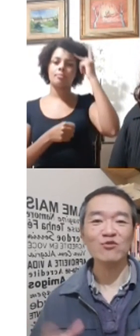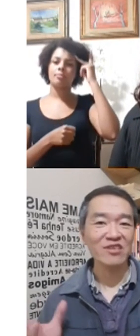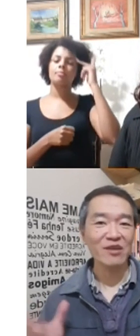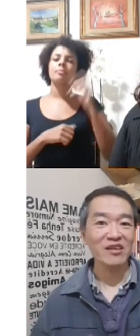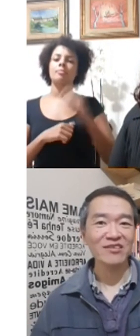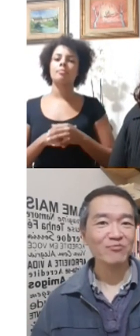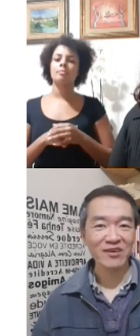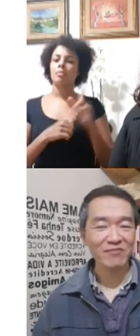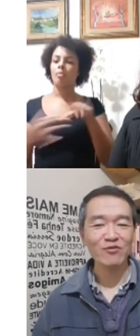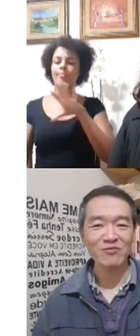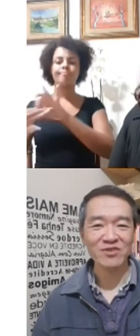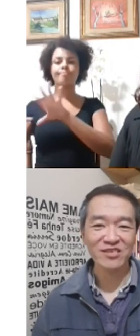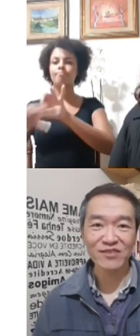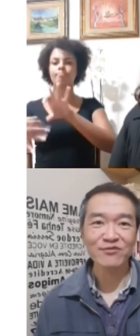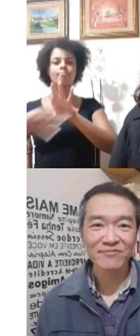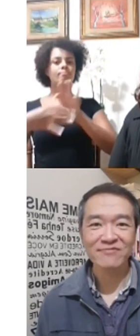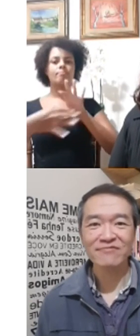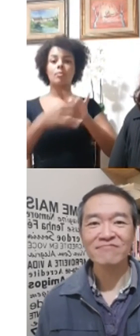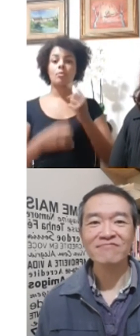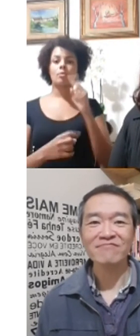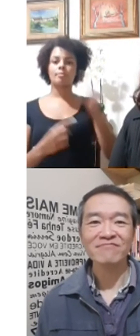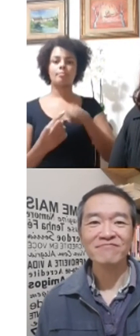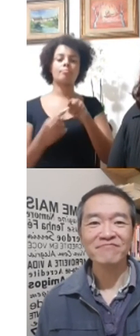Vários pontos trabalhando para um objetivo.